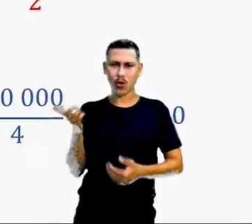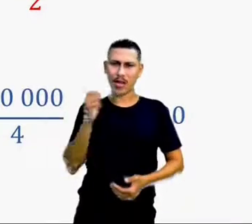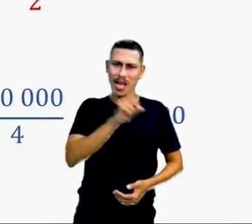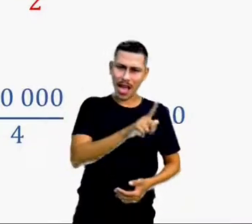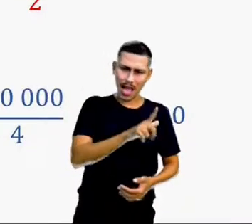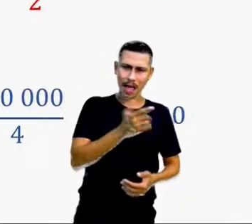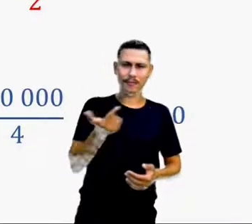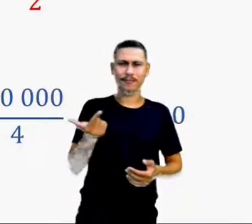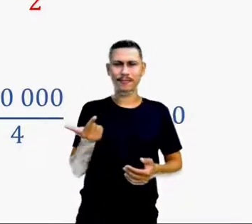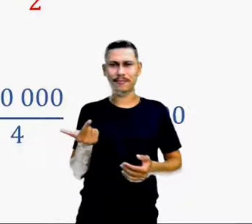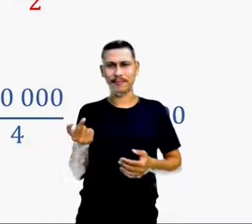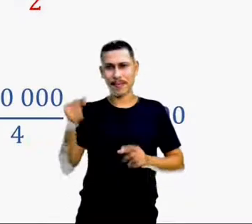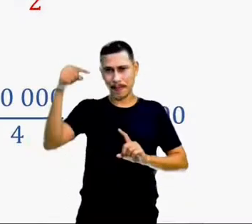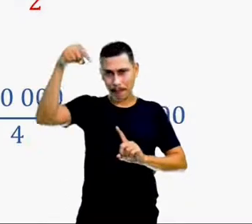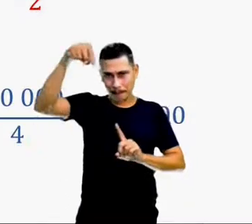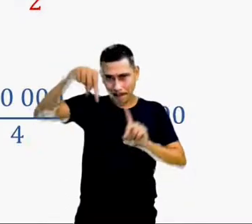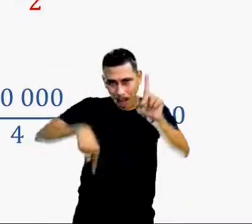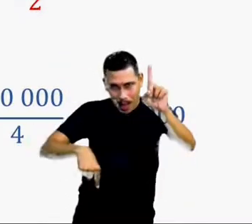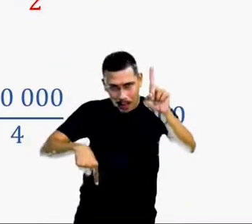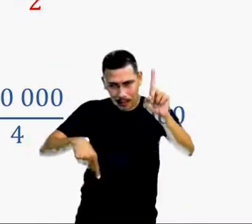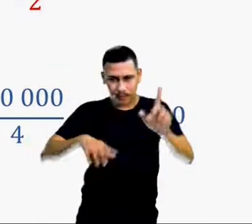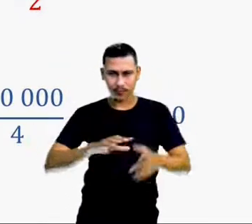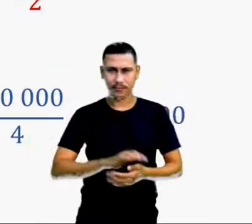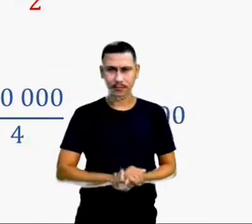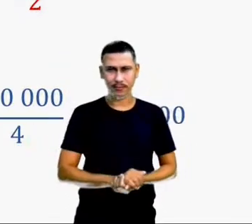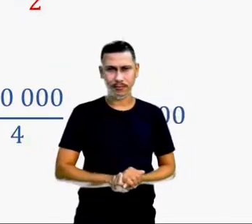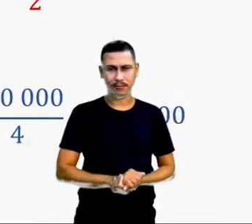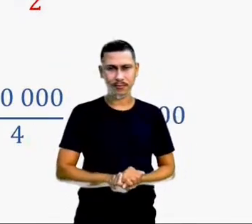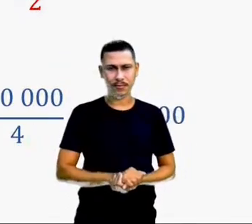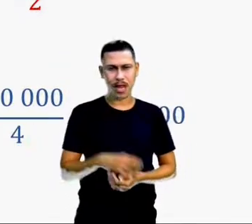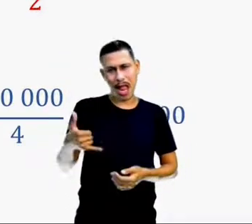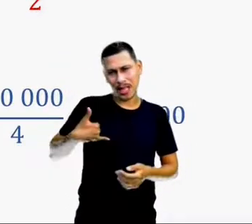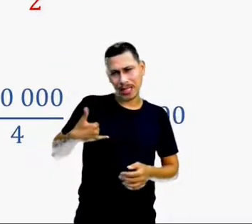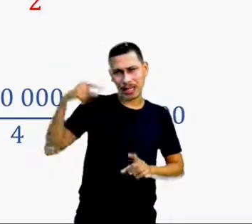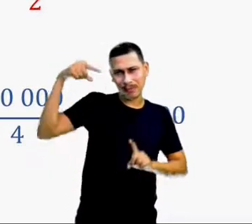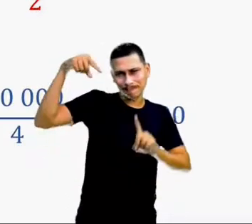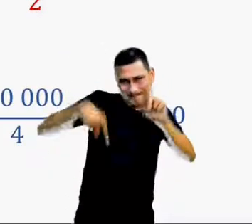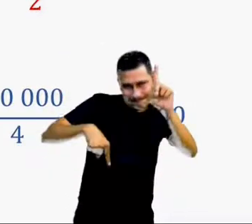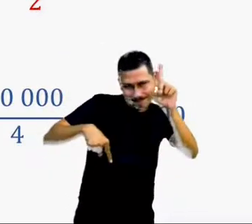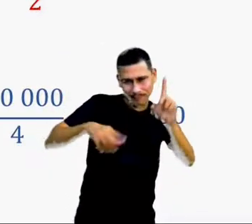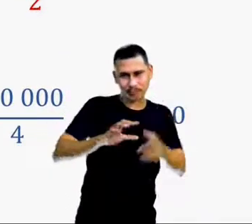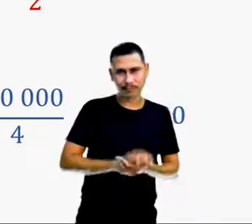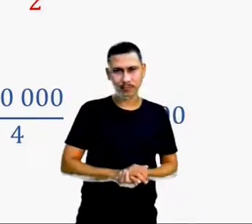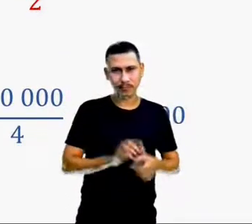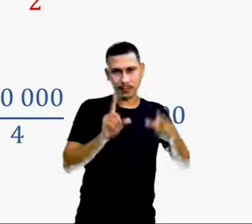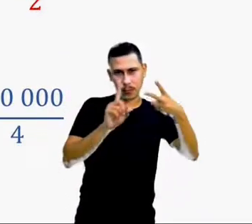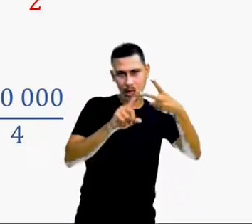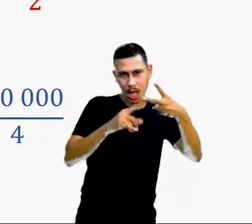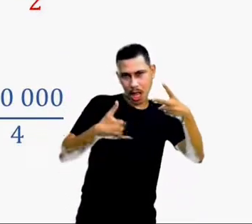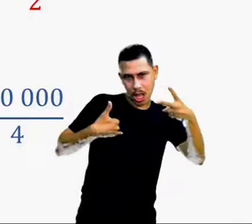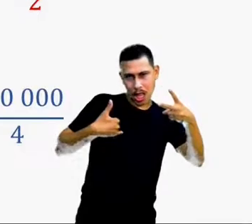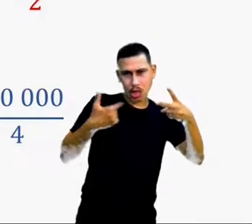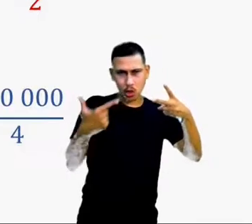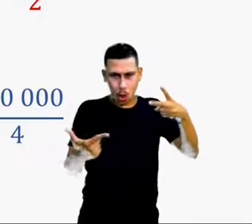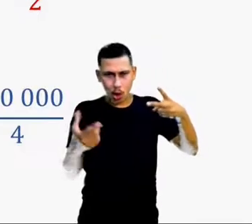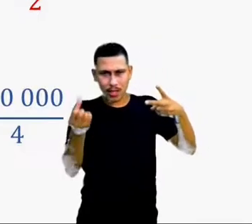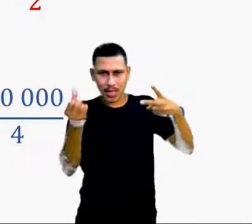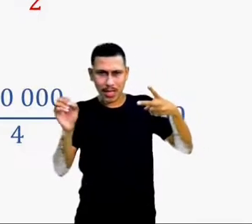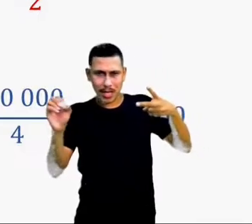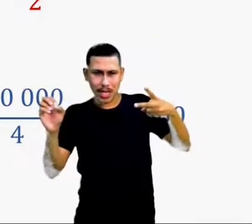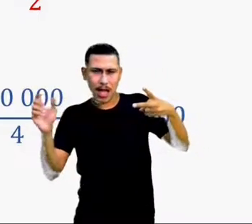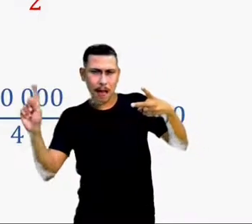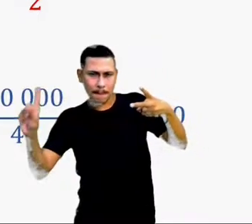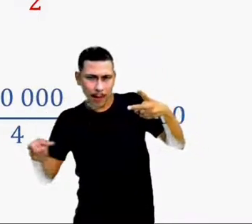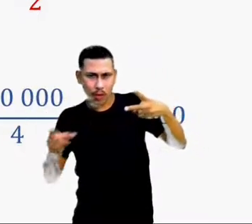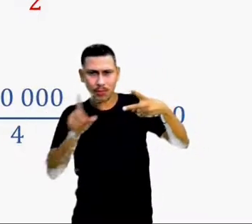é inversamente proporcional às suas idades. Olha aí. Arthur, 2 anos, 60 mil. E